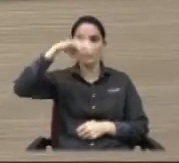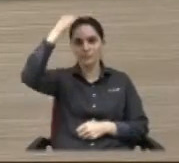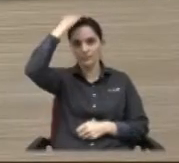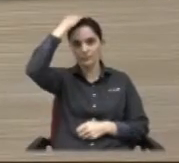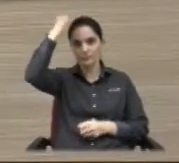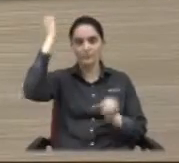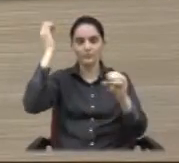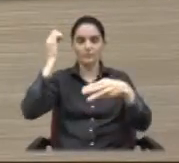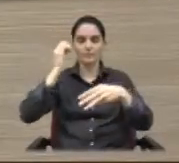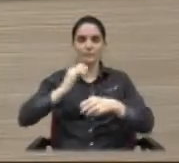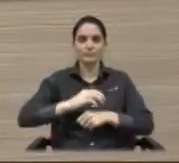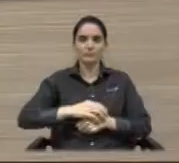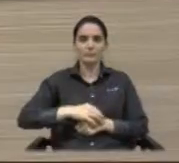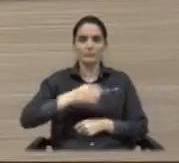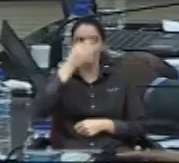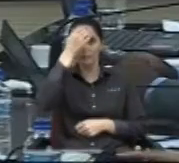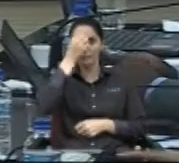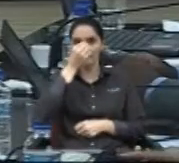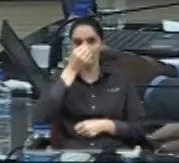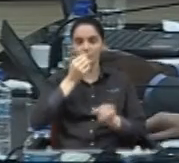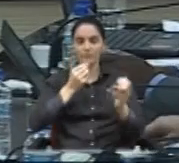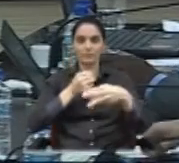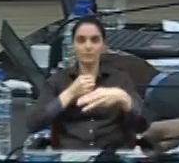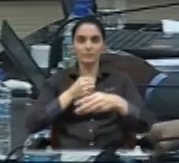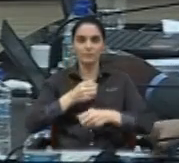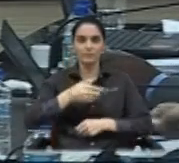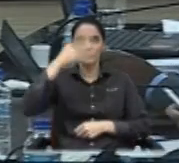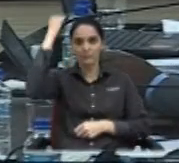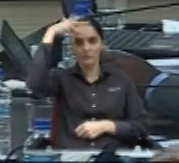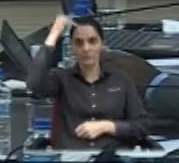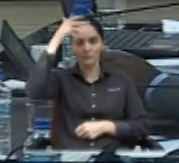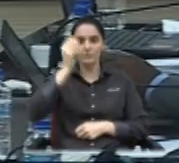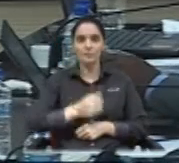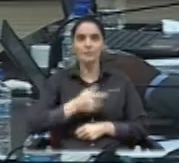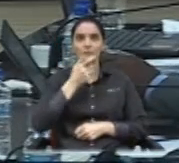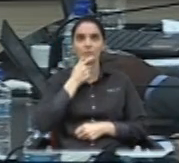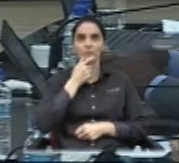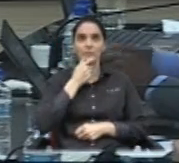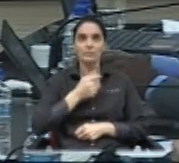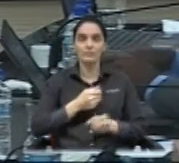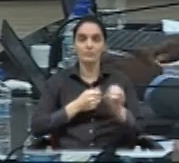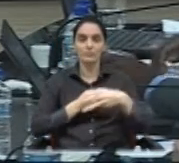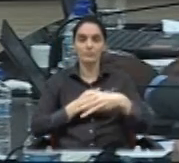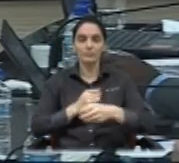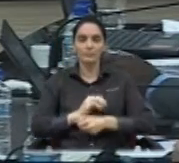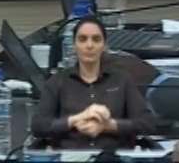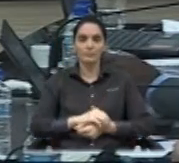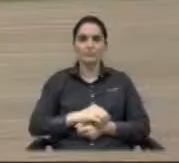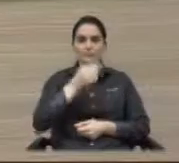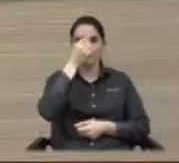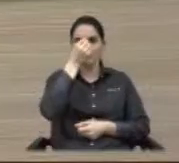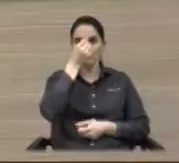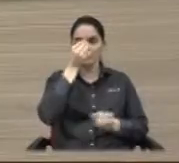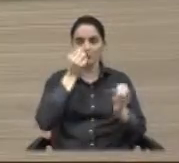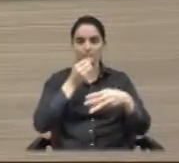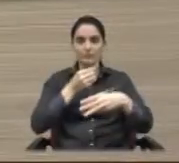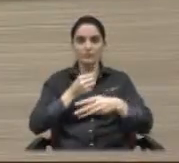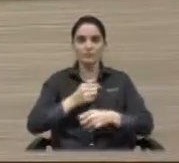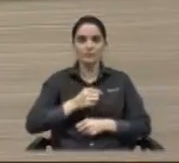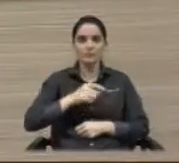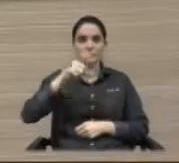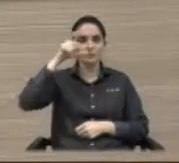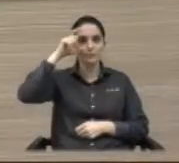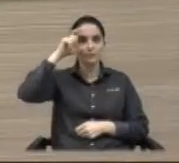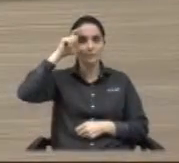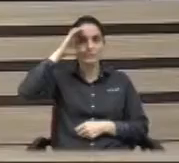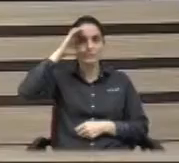Darcy Reis. Sim. Edivaldo Soares Antunes. Sim. Érica Tanque. Érica Monteiro. Sim. Jorge de Freitas. Sim. José